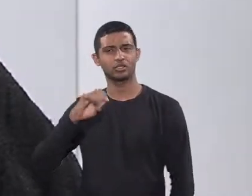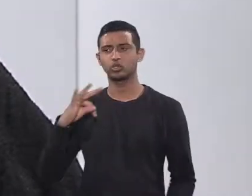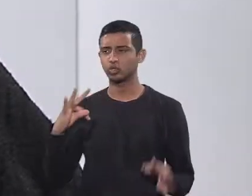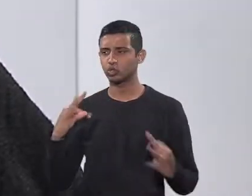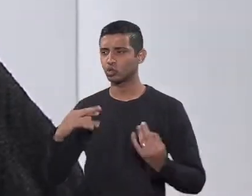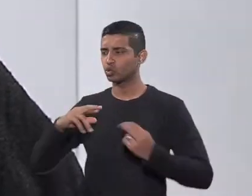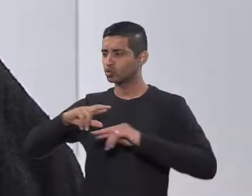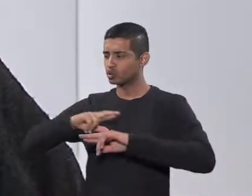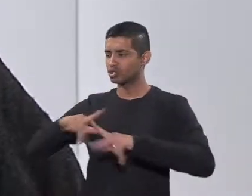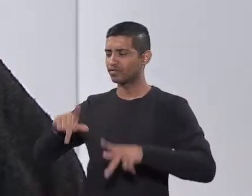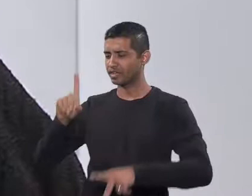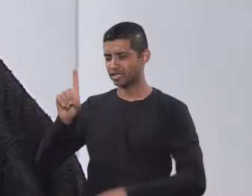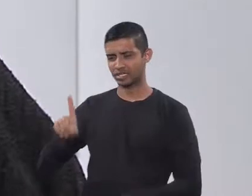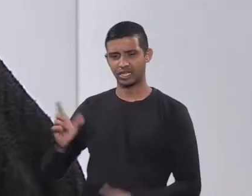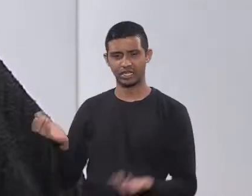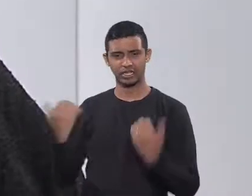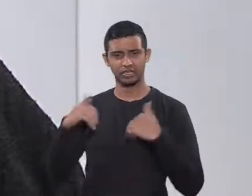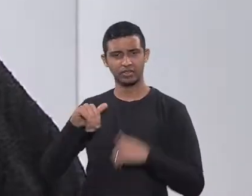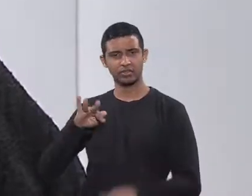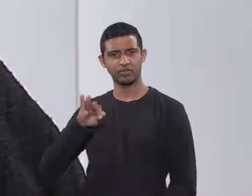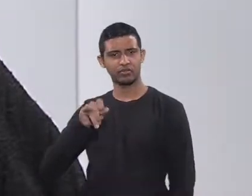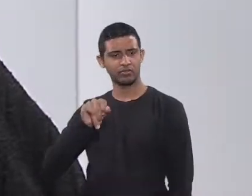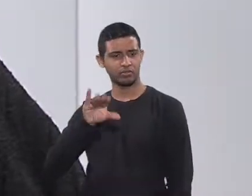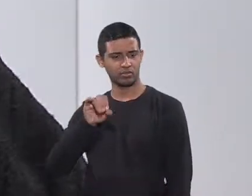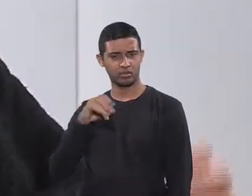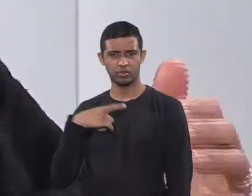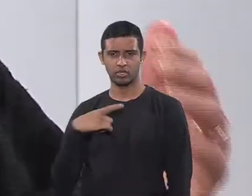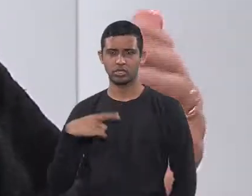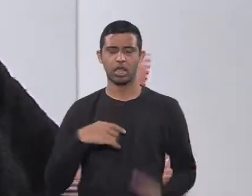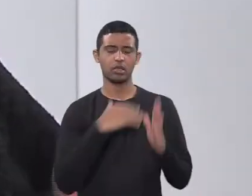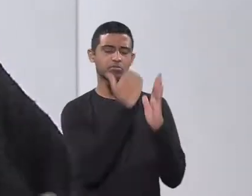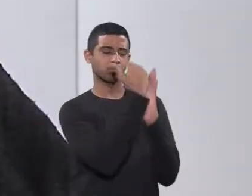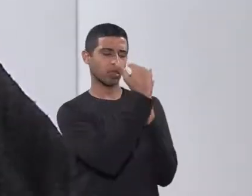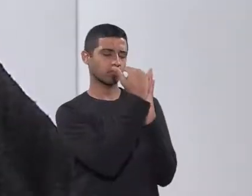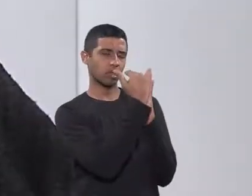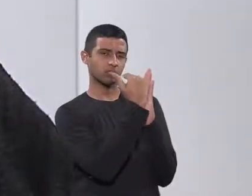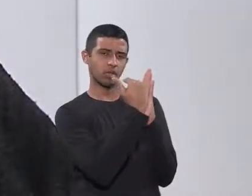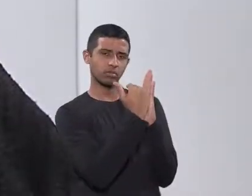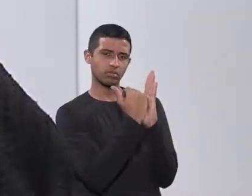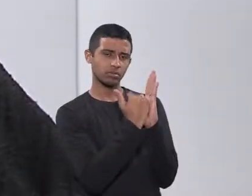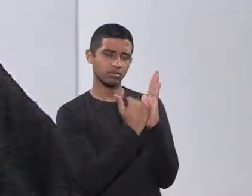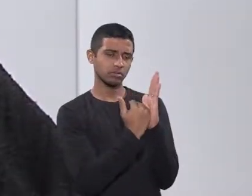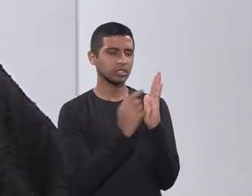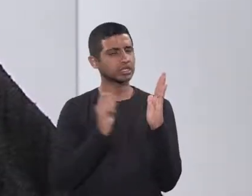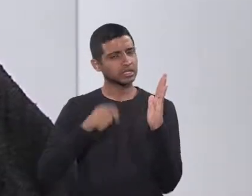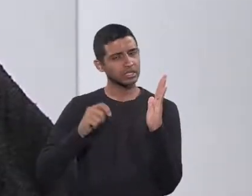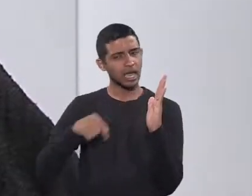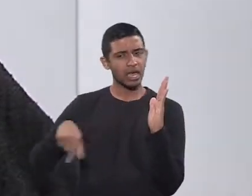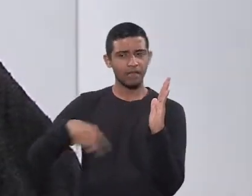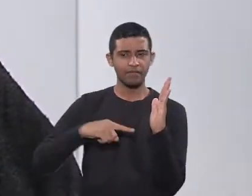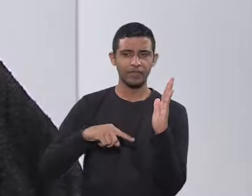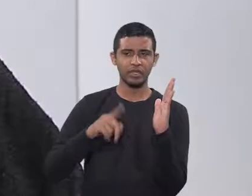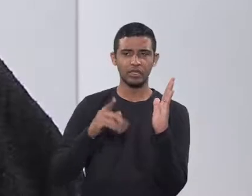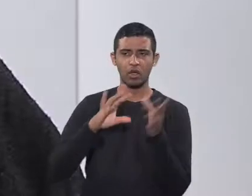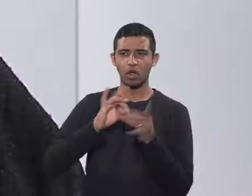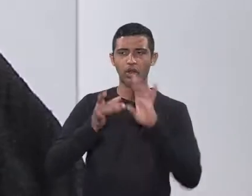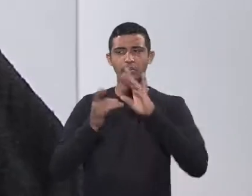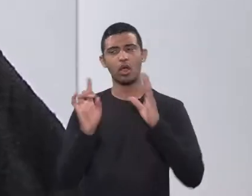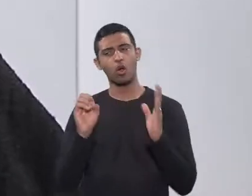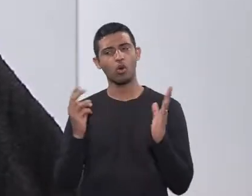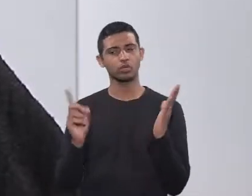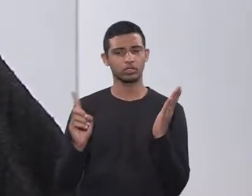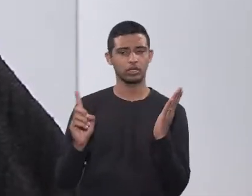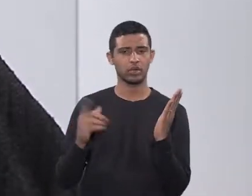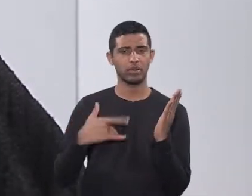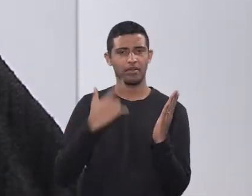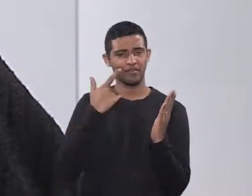diferenças físicas, eles têm uma classe, uma tabela de classes e eles podem participar. Mas a síndrome